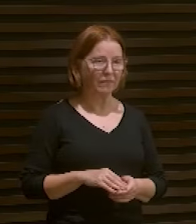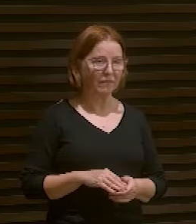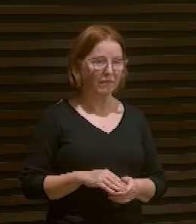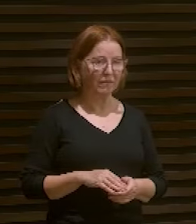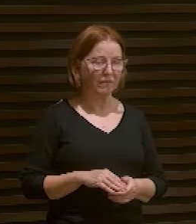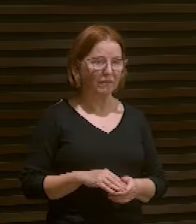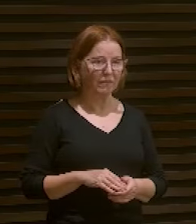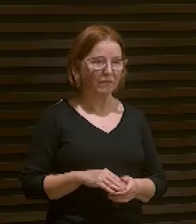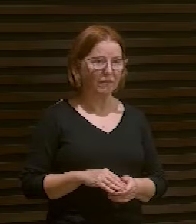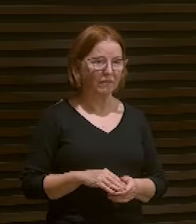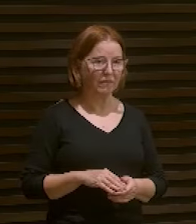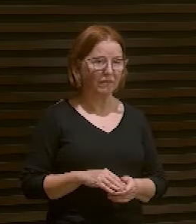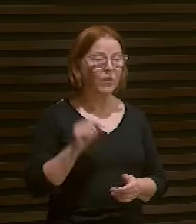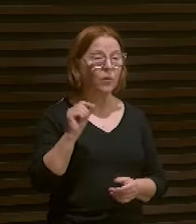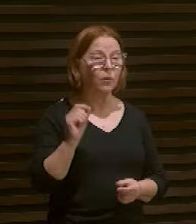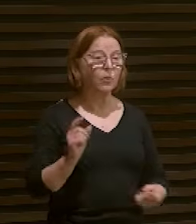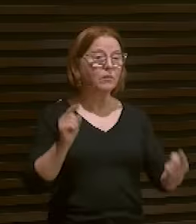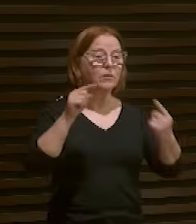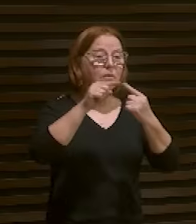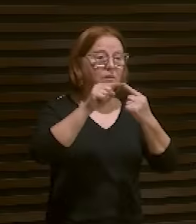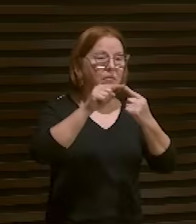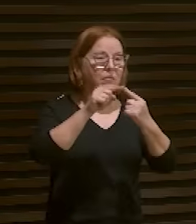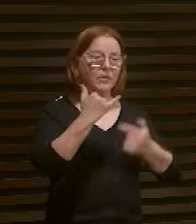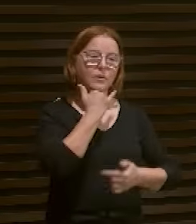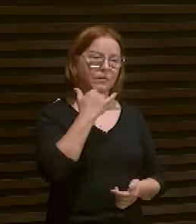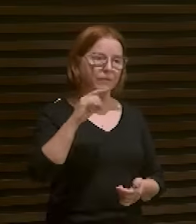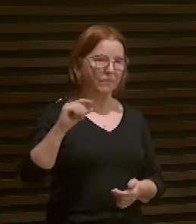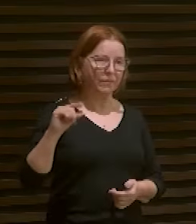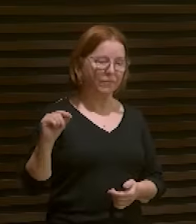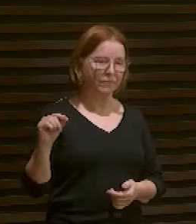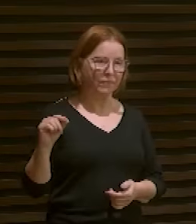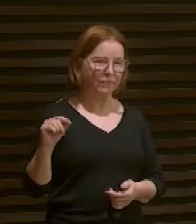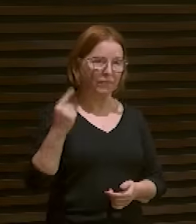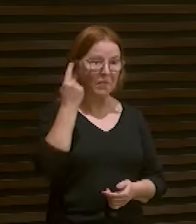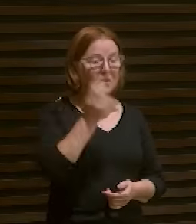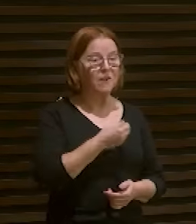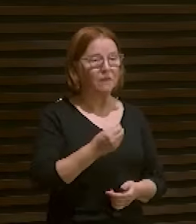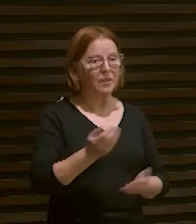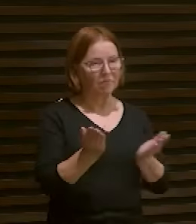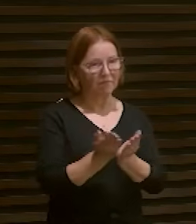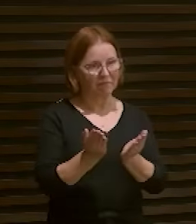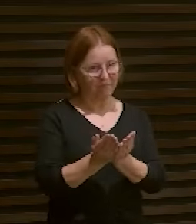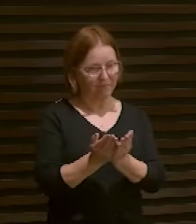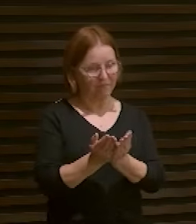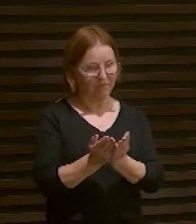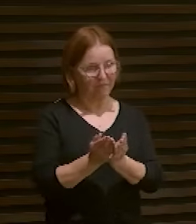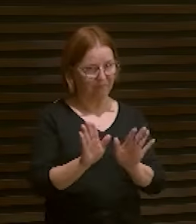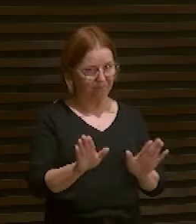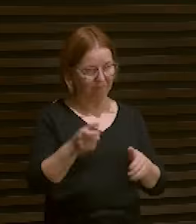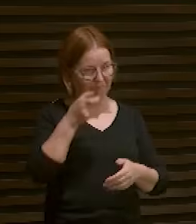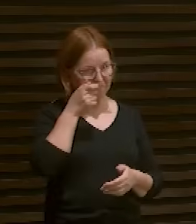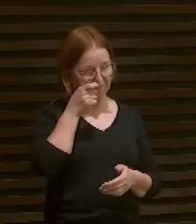Qual que é a finalidade do perdão para a vida do cristão? Presta